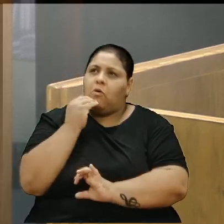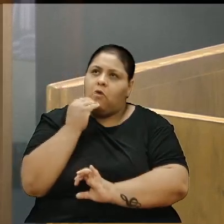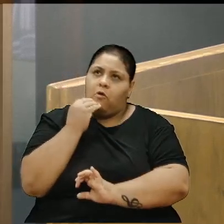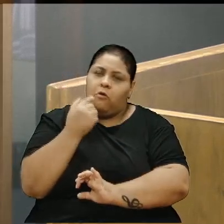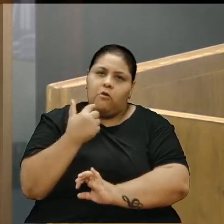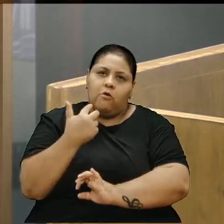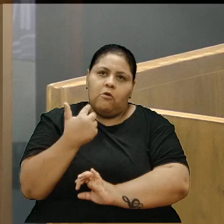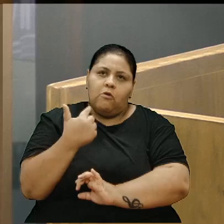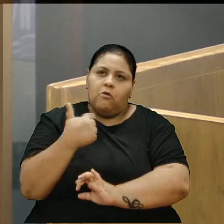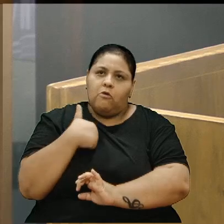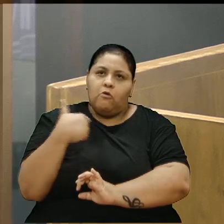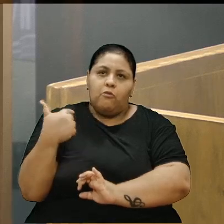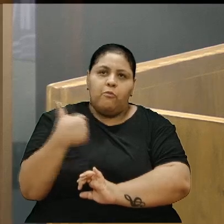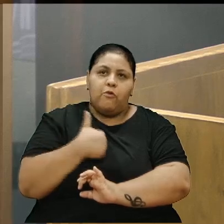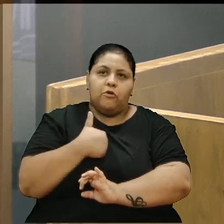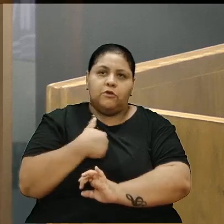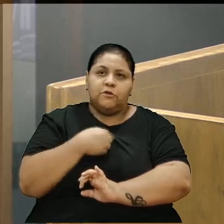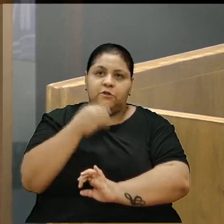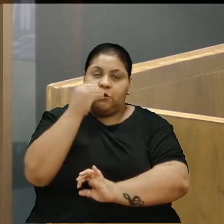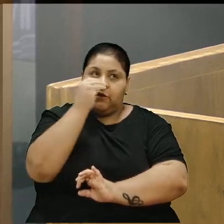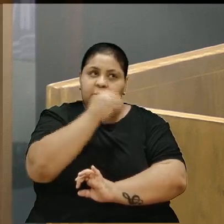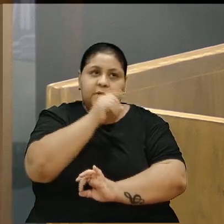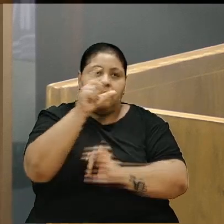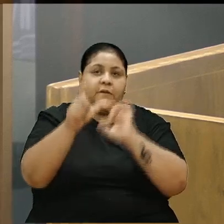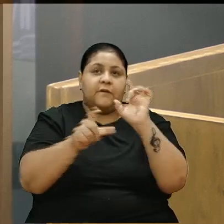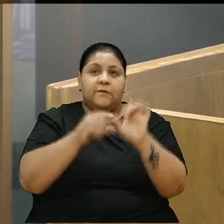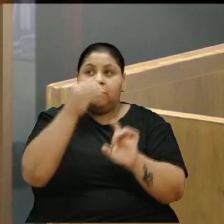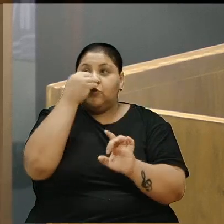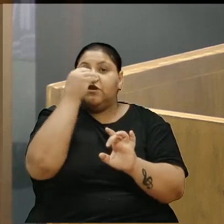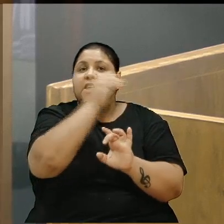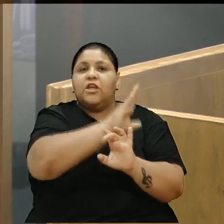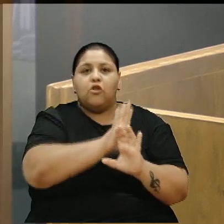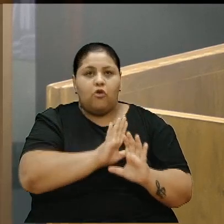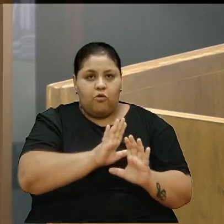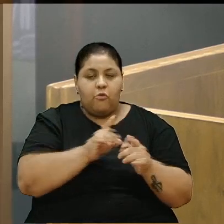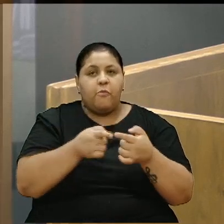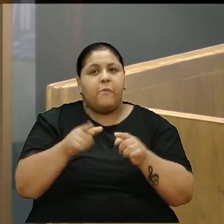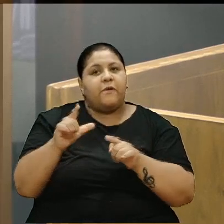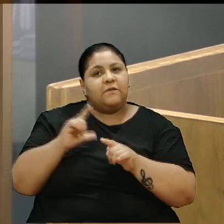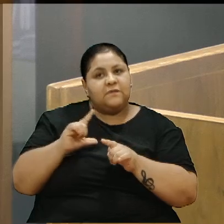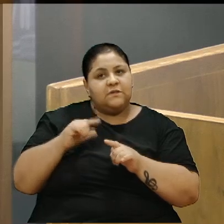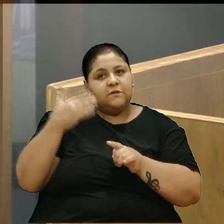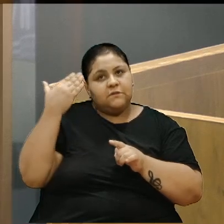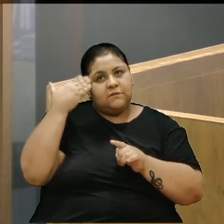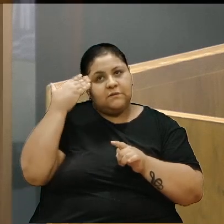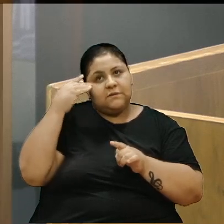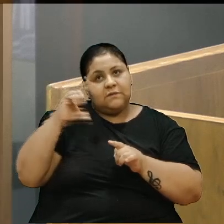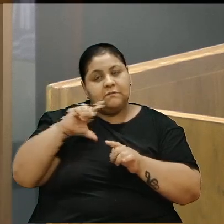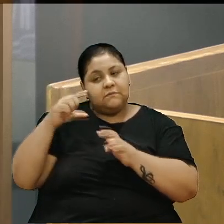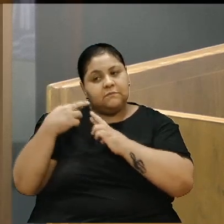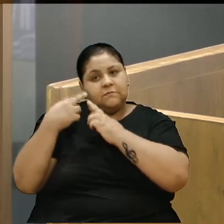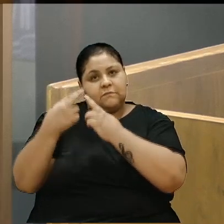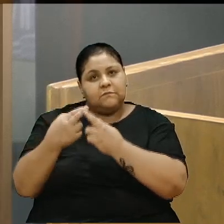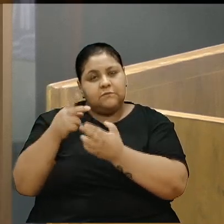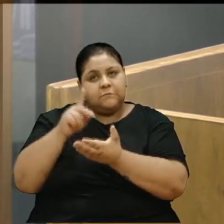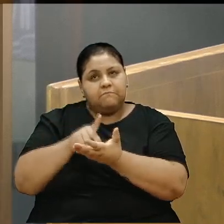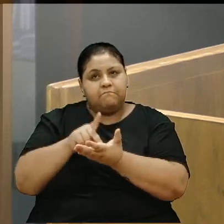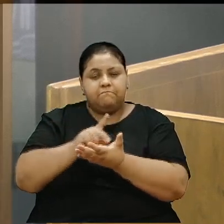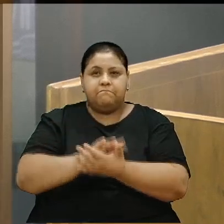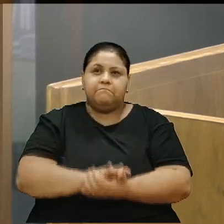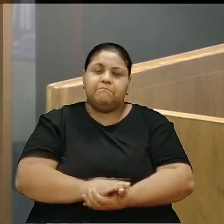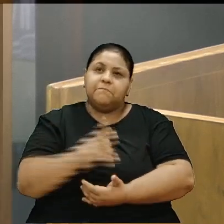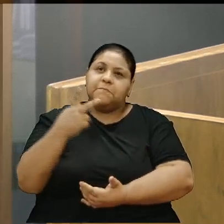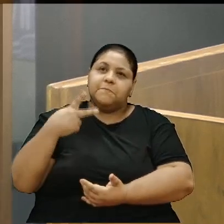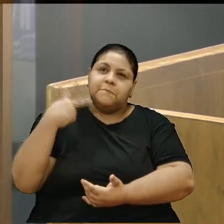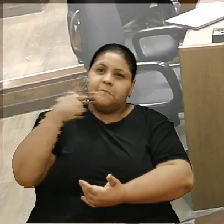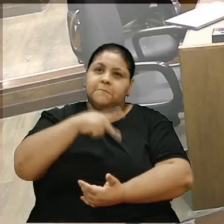posso estar atrás, às vezes, com a ignorância, no sentido que as pessoas ignoram. Mas eu também tenho que saber que eu tenho uma responsabilidade sobre a verdade. Vereador